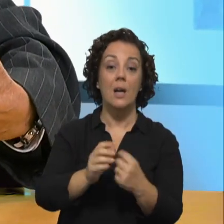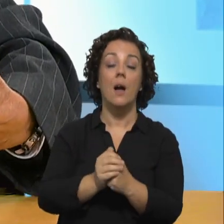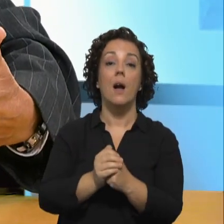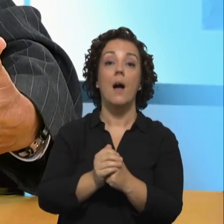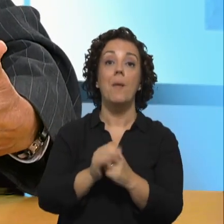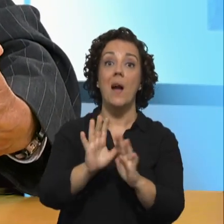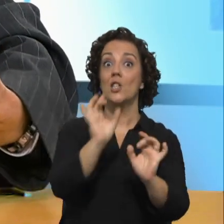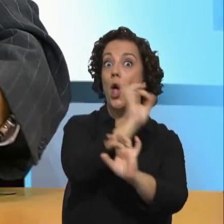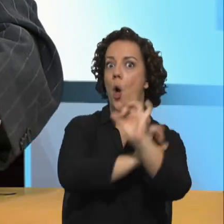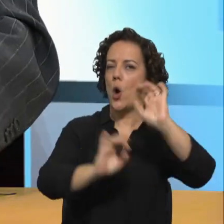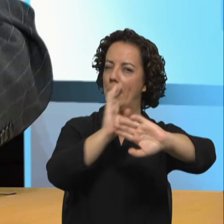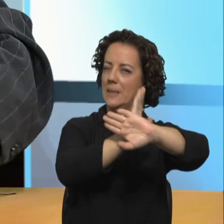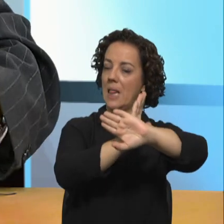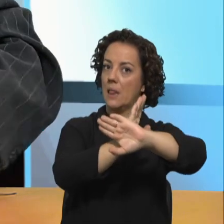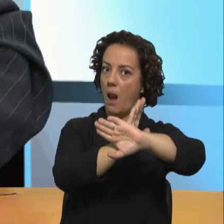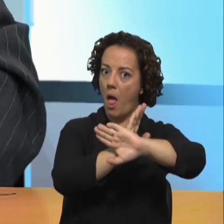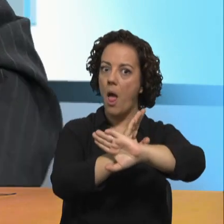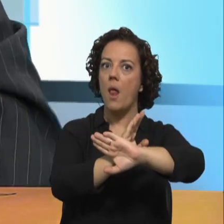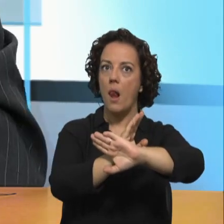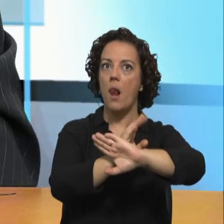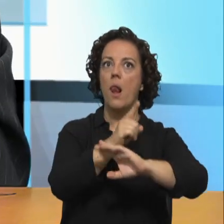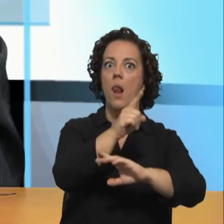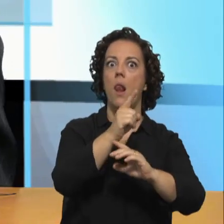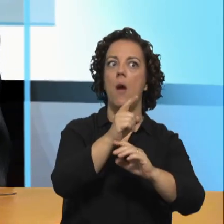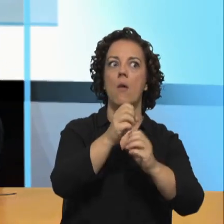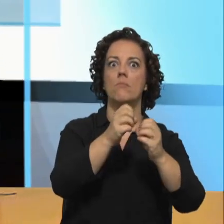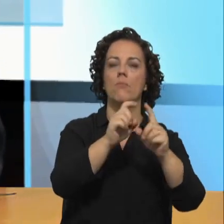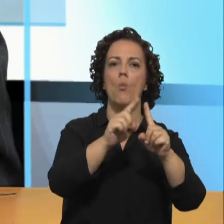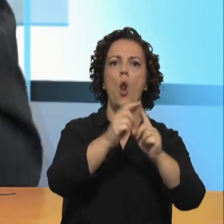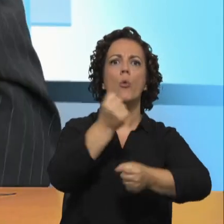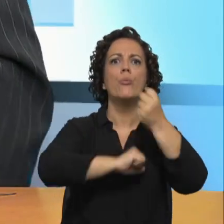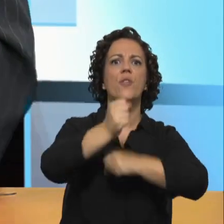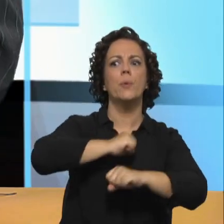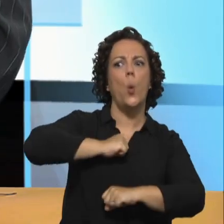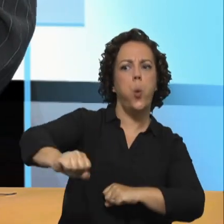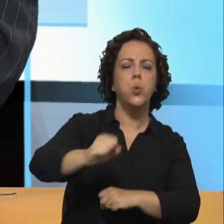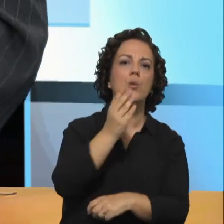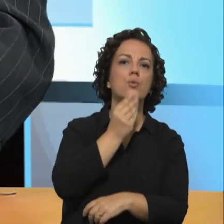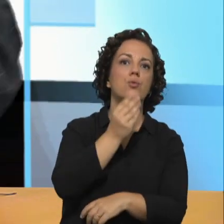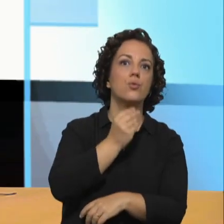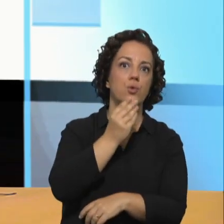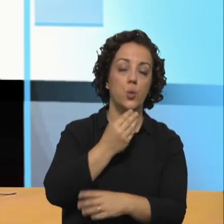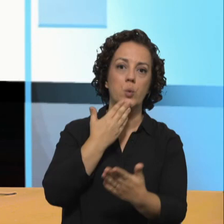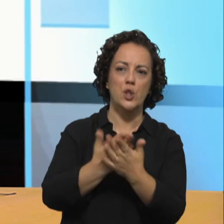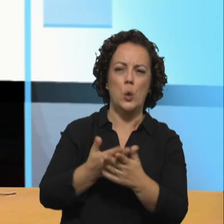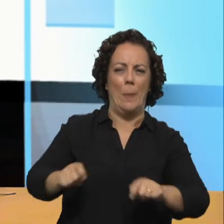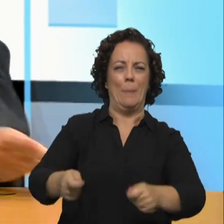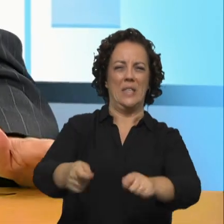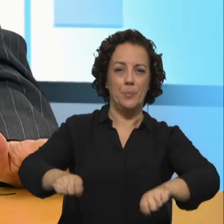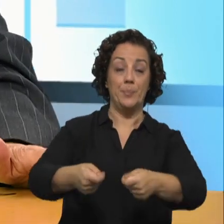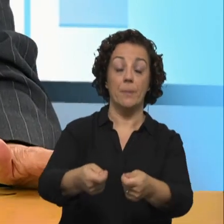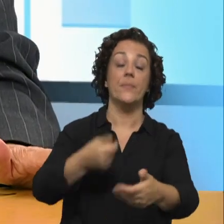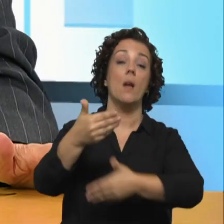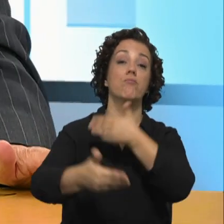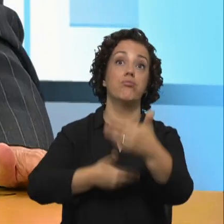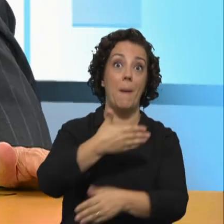na Europa Central, houve muitos movimentos anti-judaicos que forçaram os judeus. Até que em